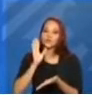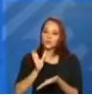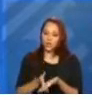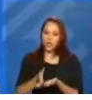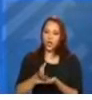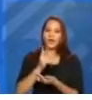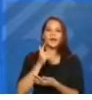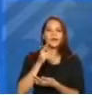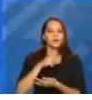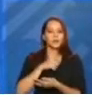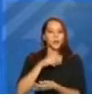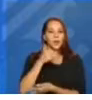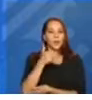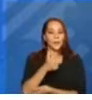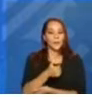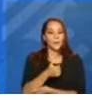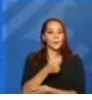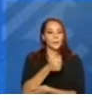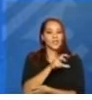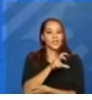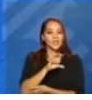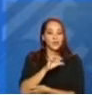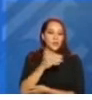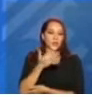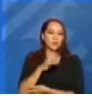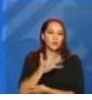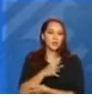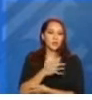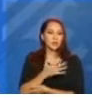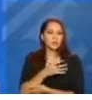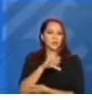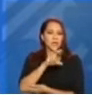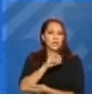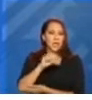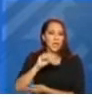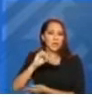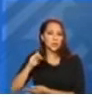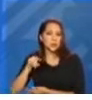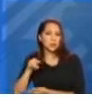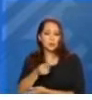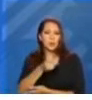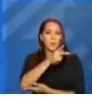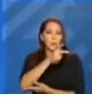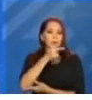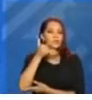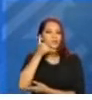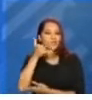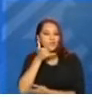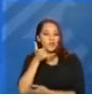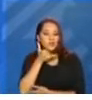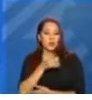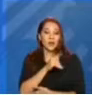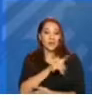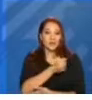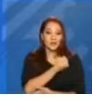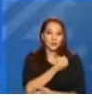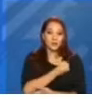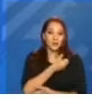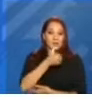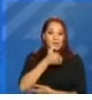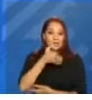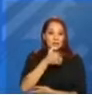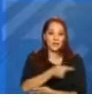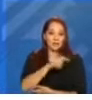batemos 500 mil de ligações em meia hora. Aquele número já chegou em 7 milhões de